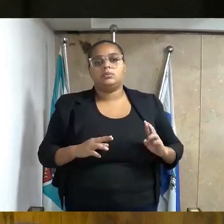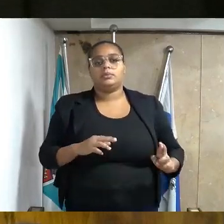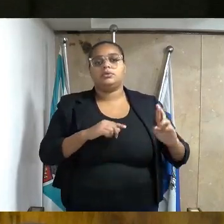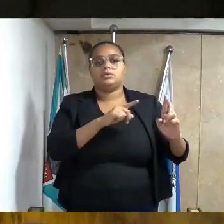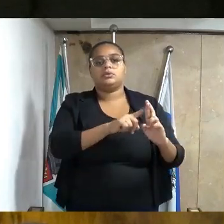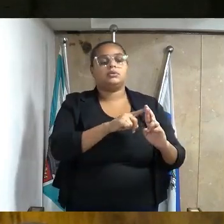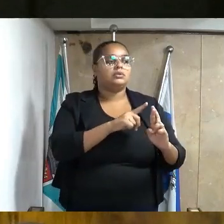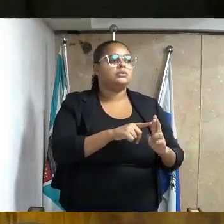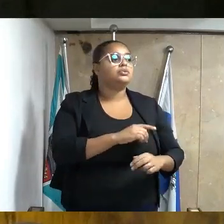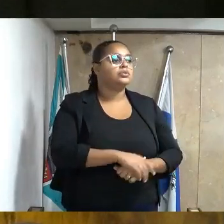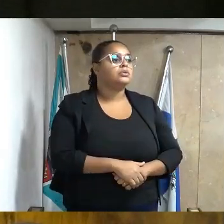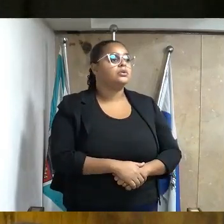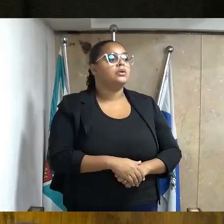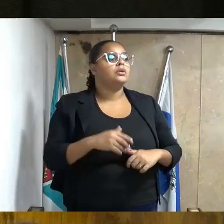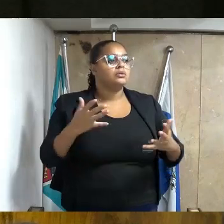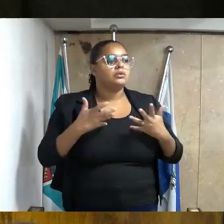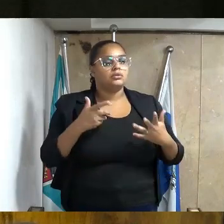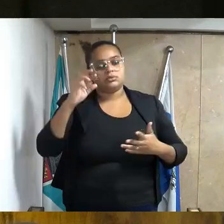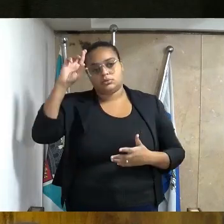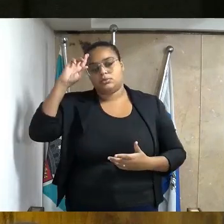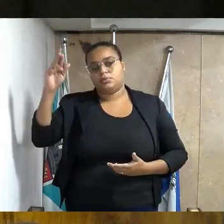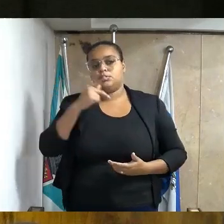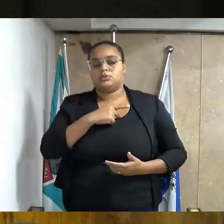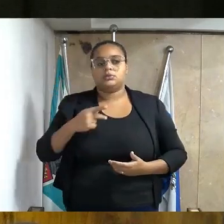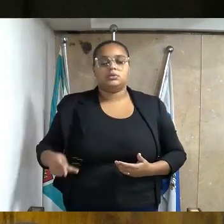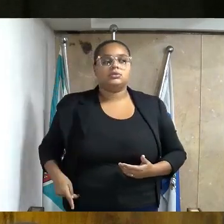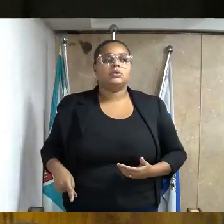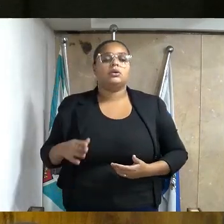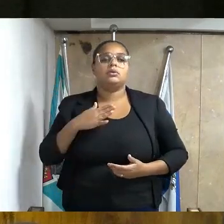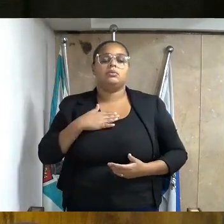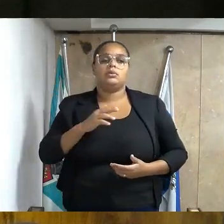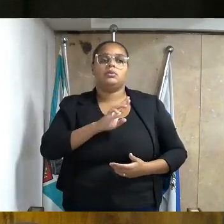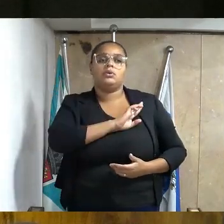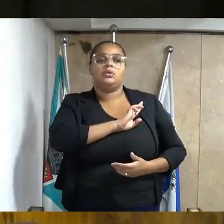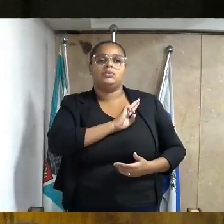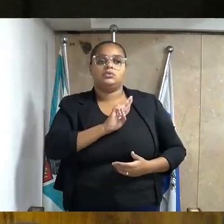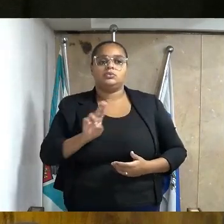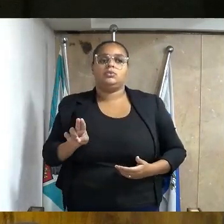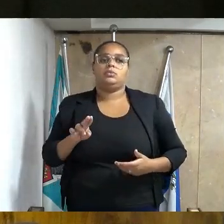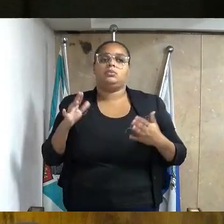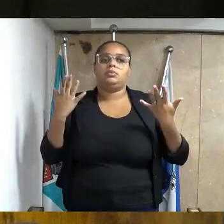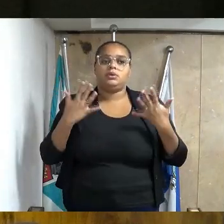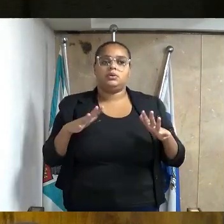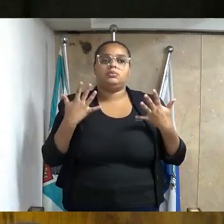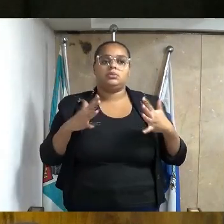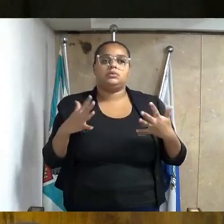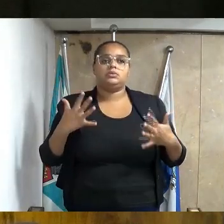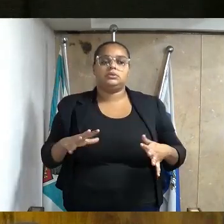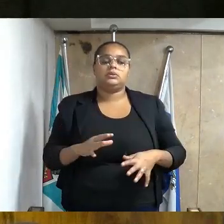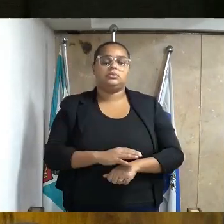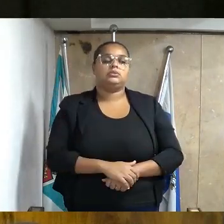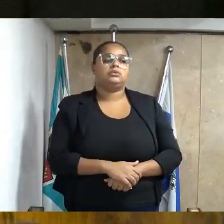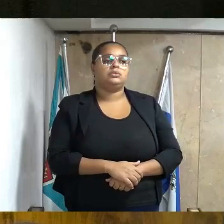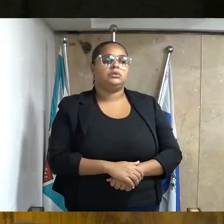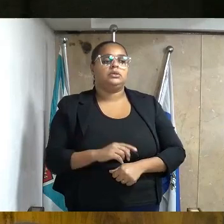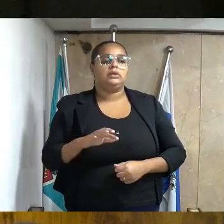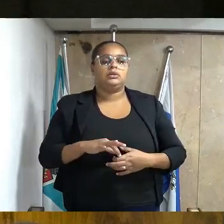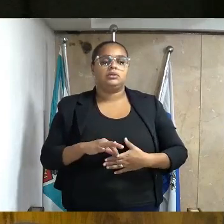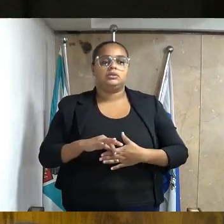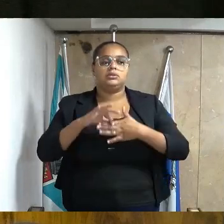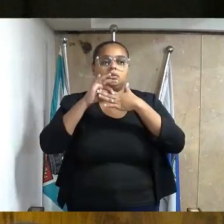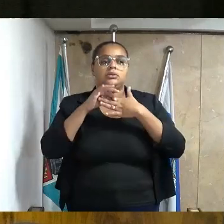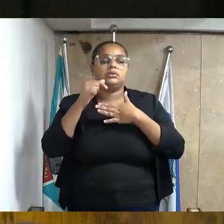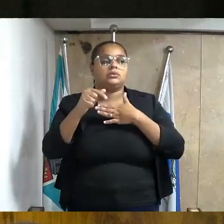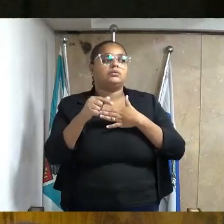casa. Então, queria, senhor presidente, em seu nome, parabenizar a liderança que essa casa